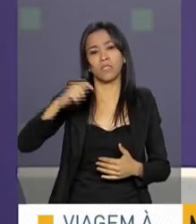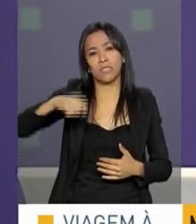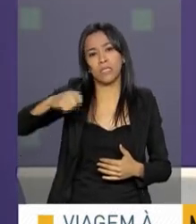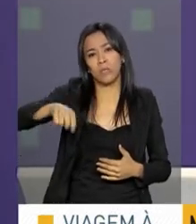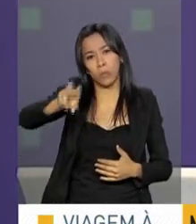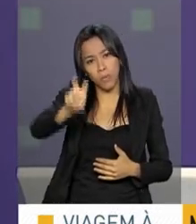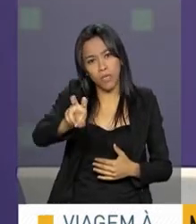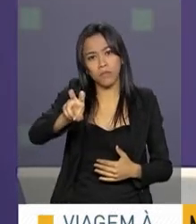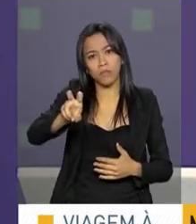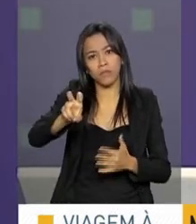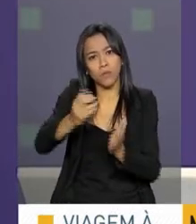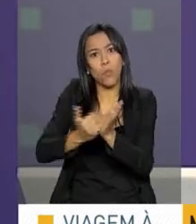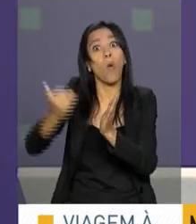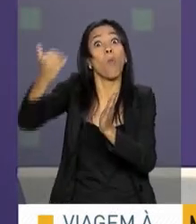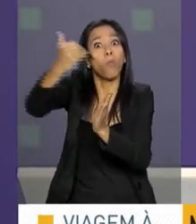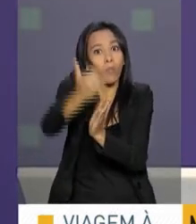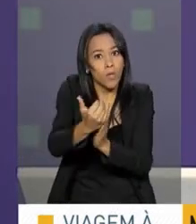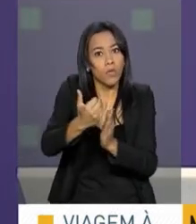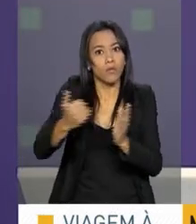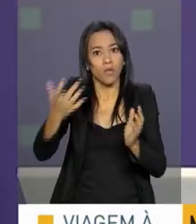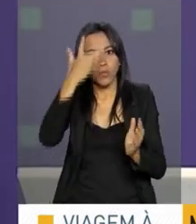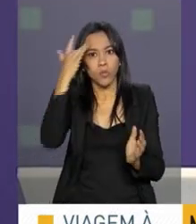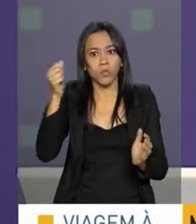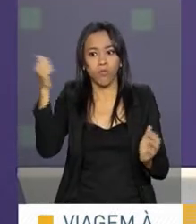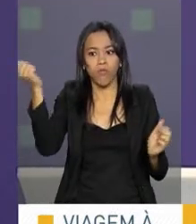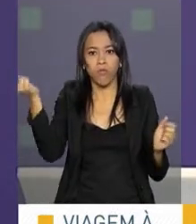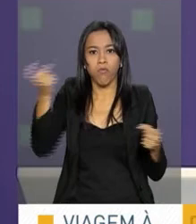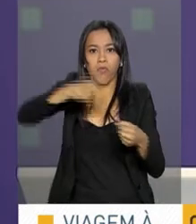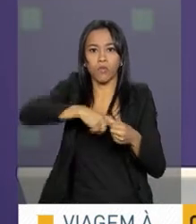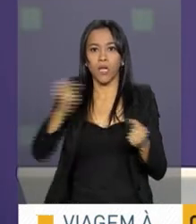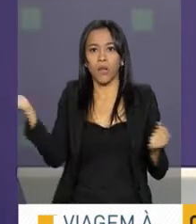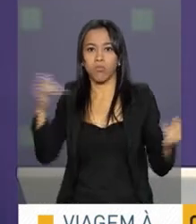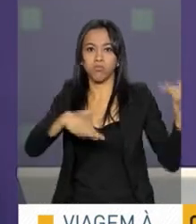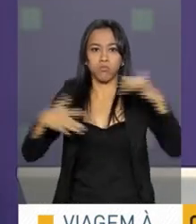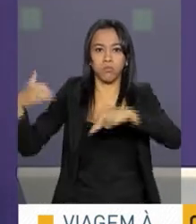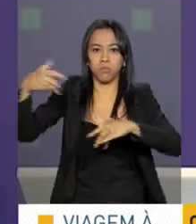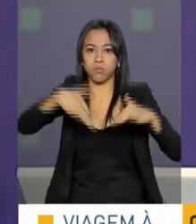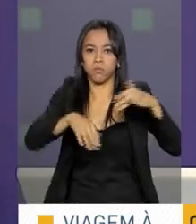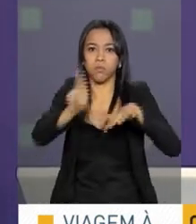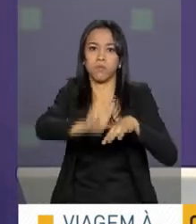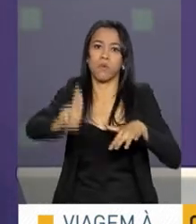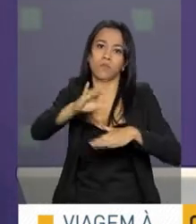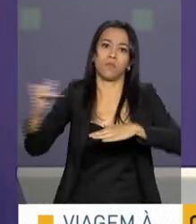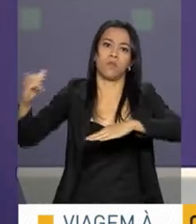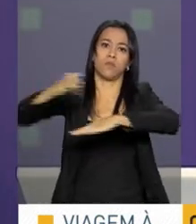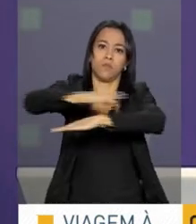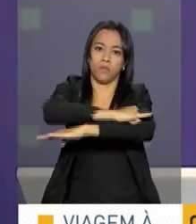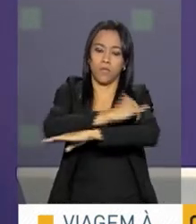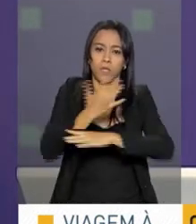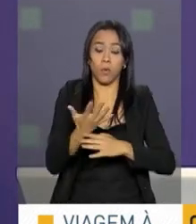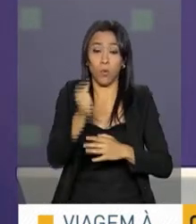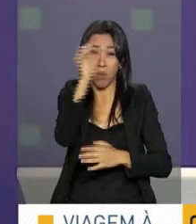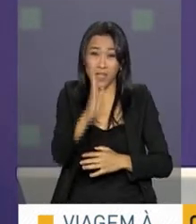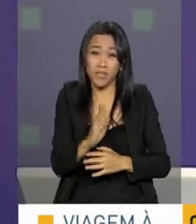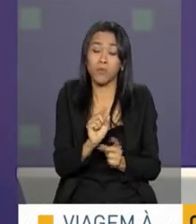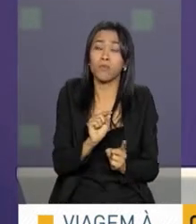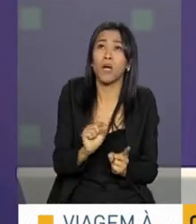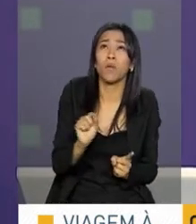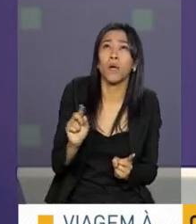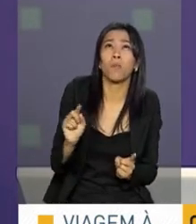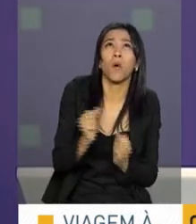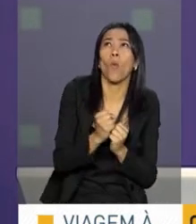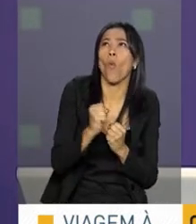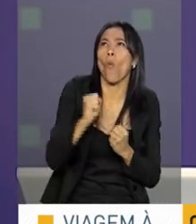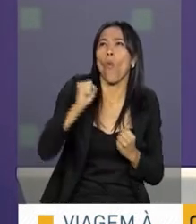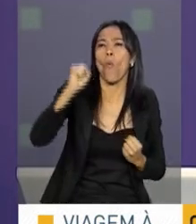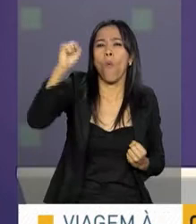consecutivos na alta da movimentação dos nossos aeroportos brasileiros. E o Brasil, pela sua dimensão, pela sua população, um